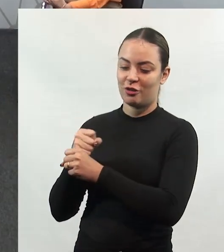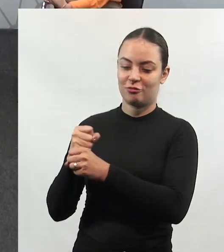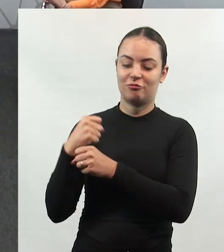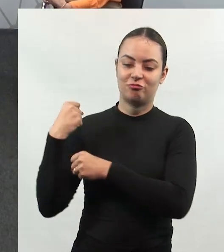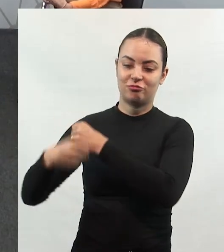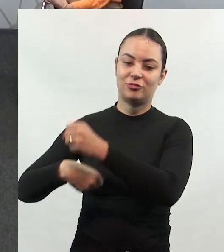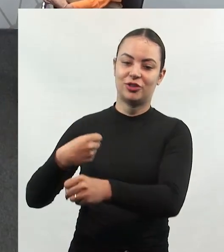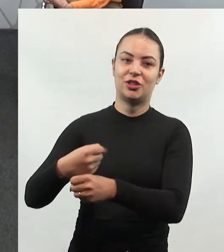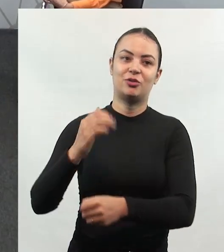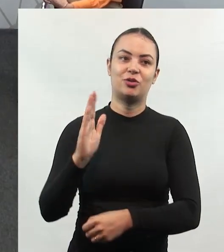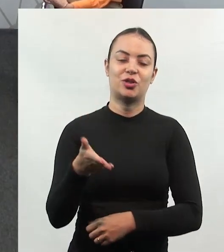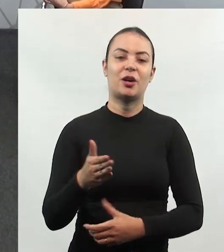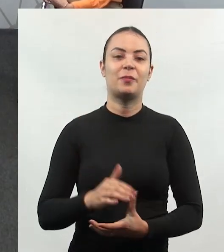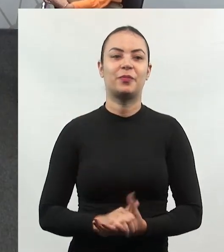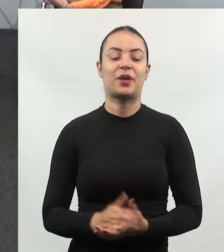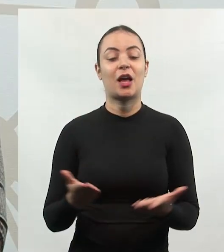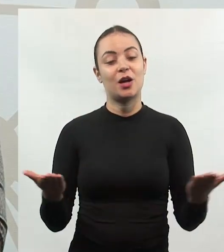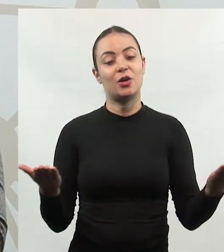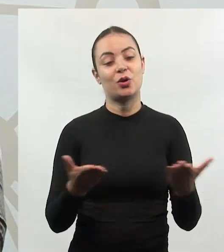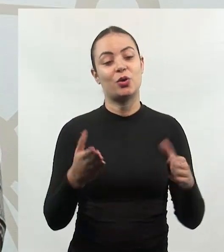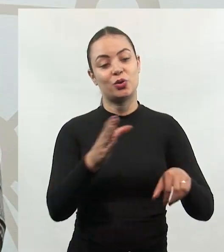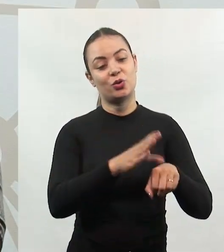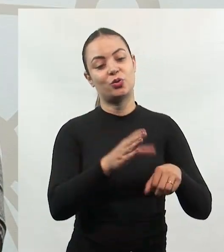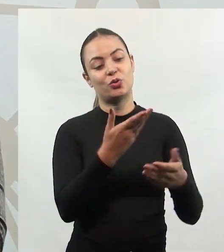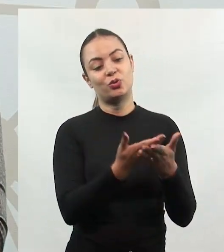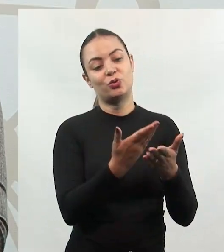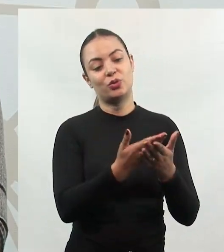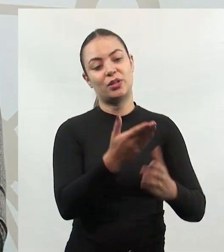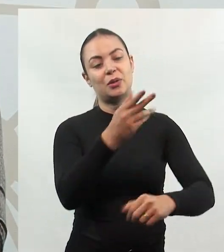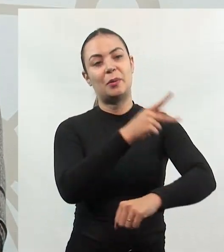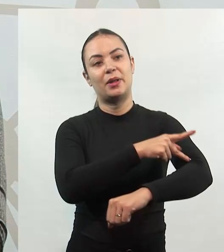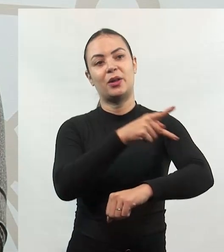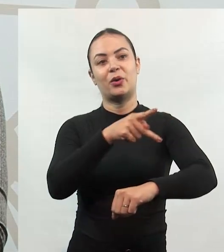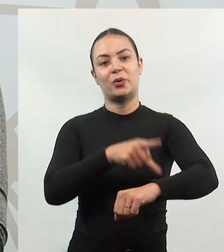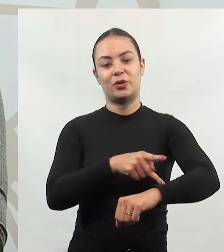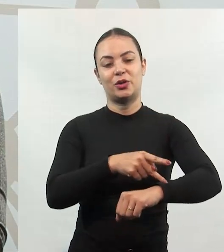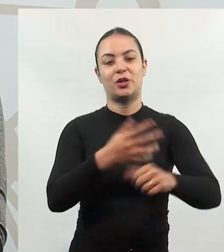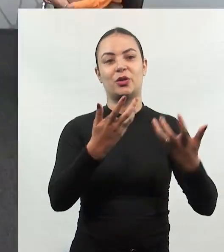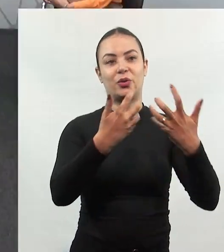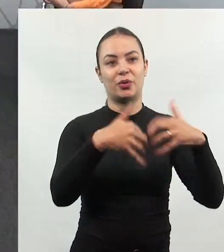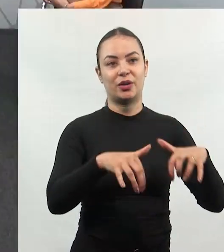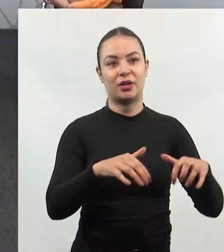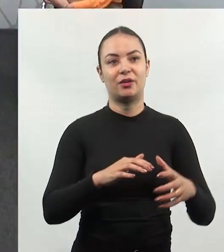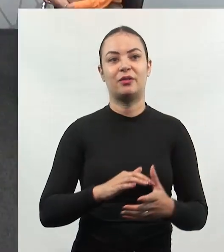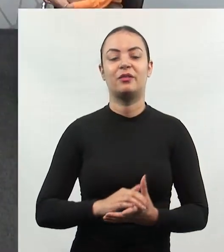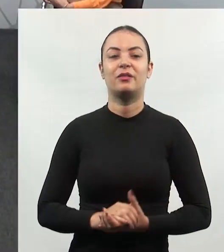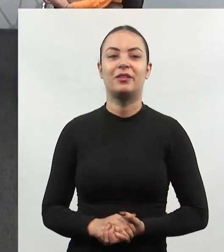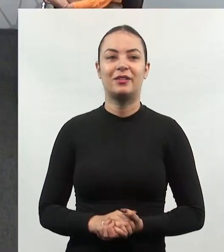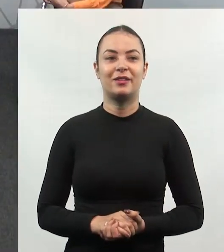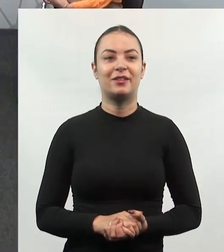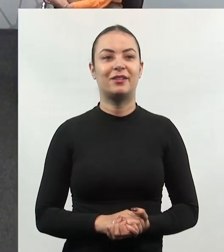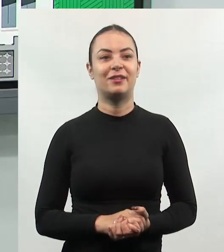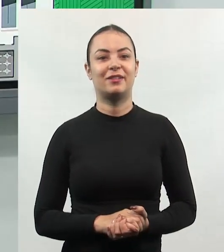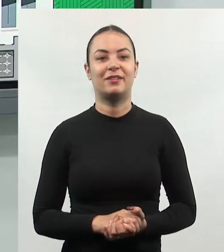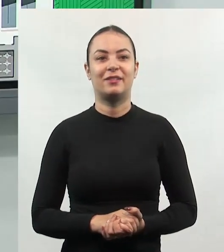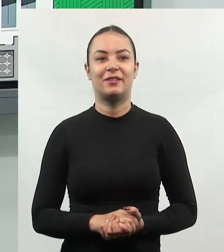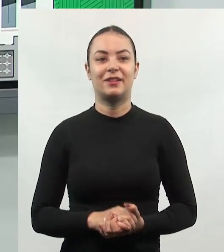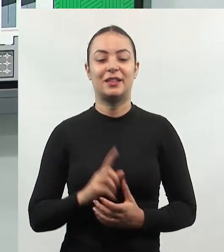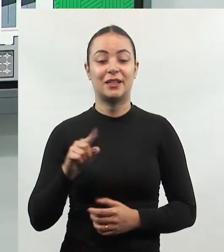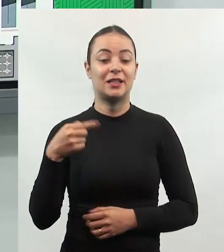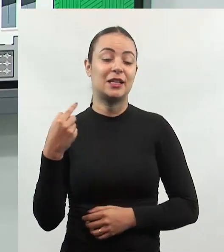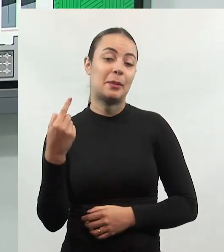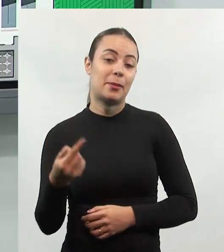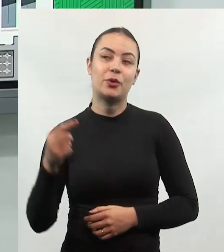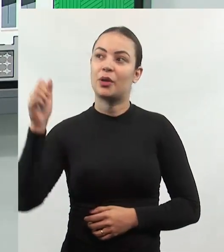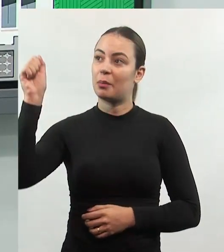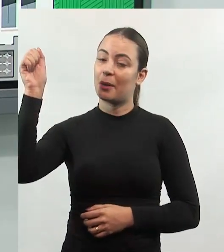Também era Lembro bem, estudamos juntas para o concurso. Sempre quis ser polícia também, além do magistério, e acabou que tão